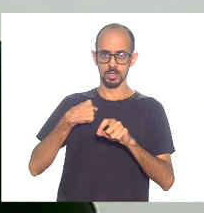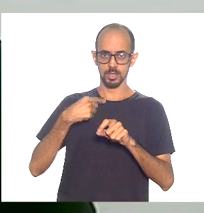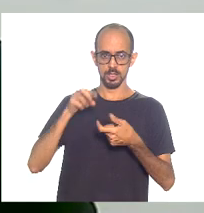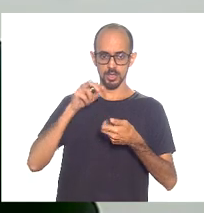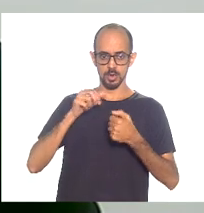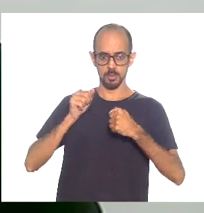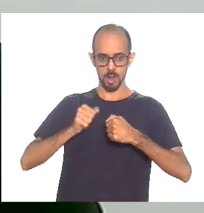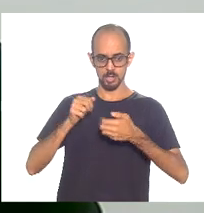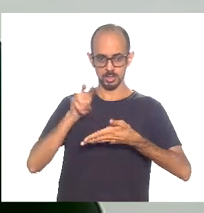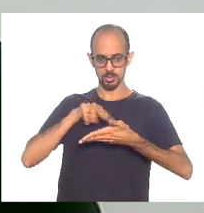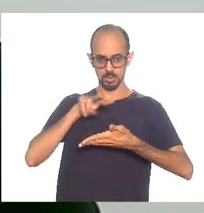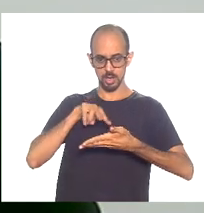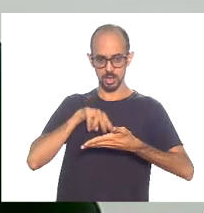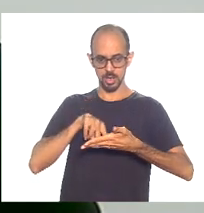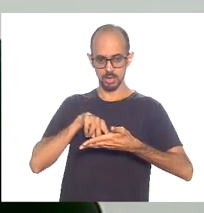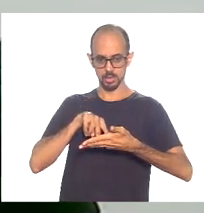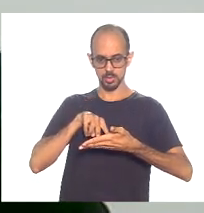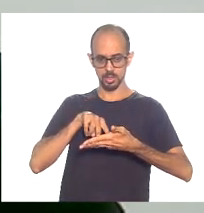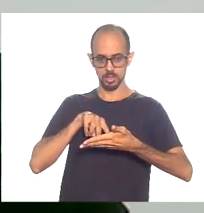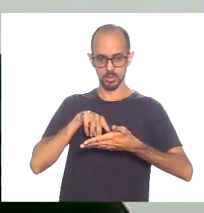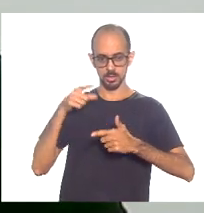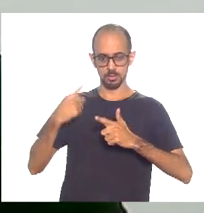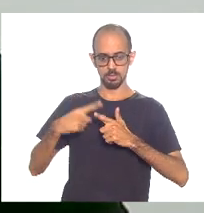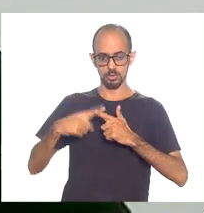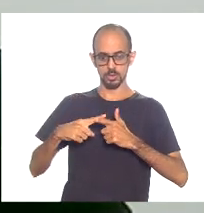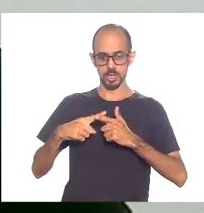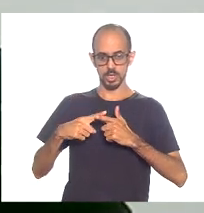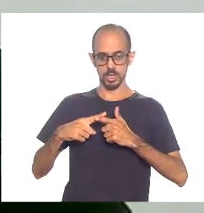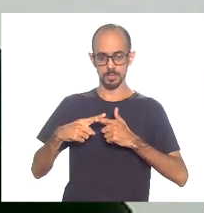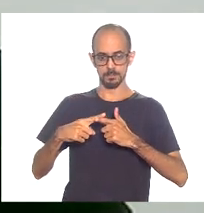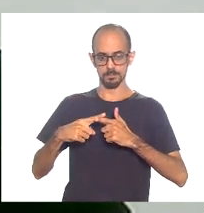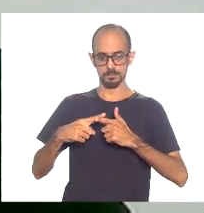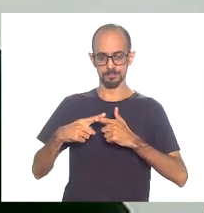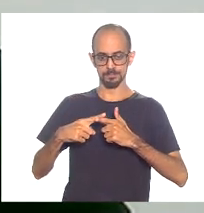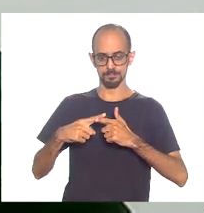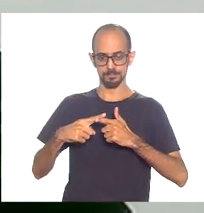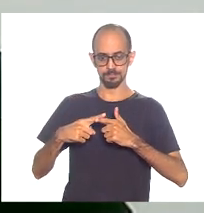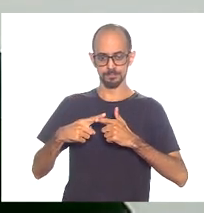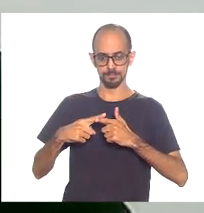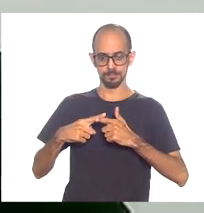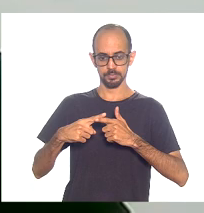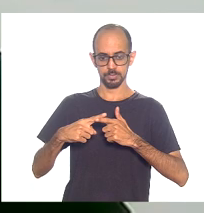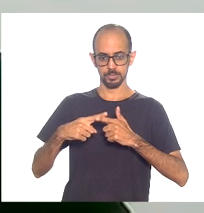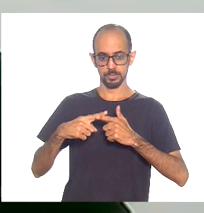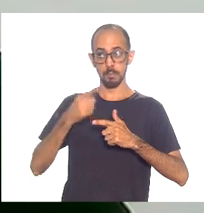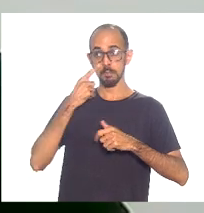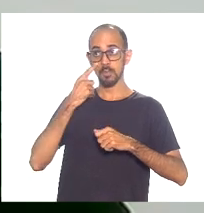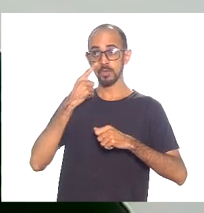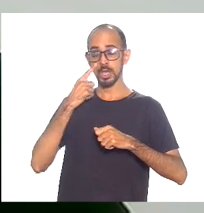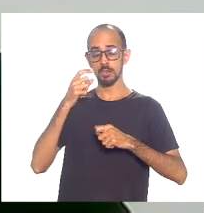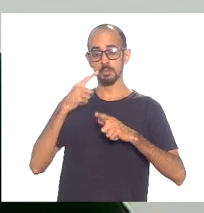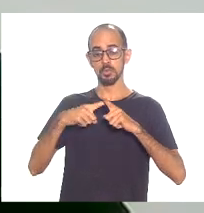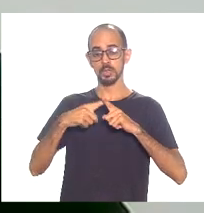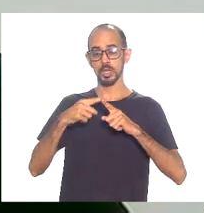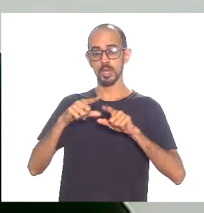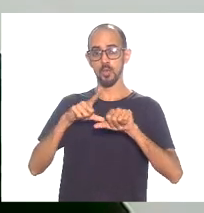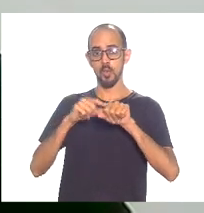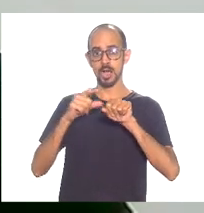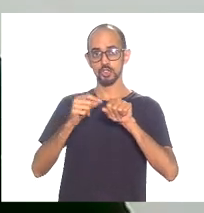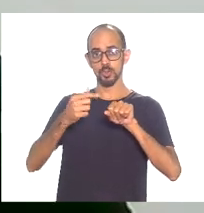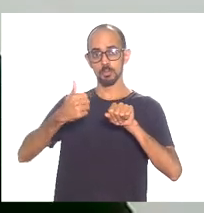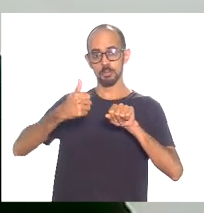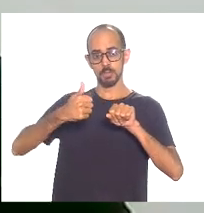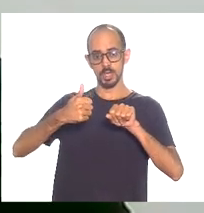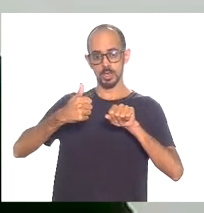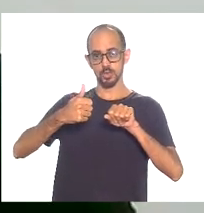a leitura, deputado Luiz Paulo, ele vê se contempla o artigo 1º, está claro que é somente